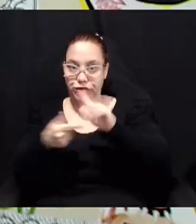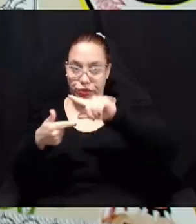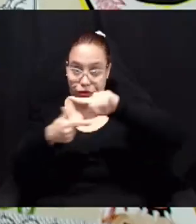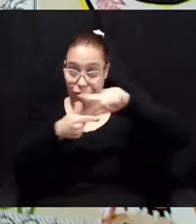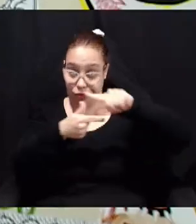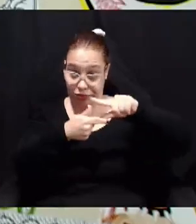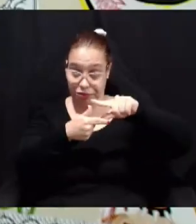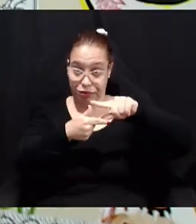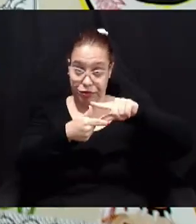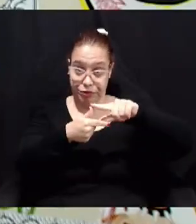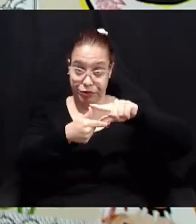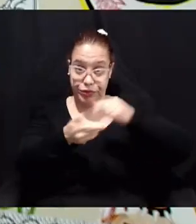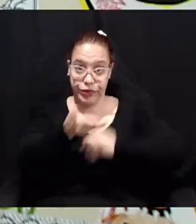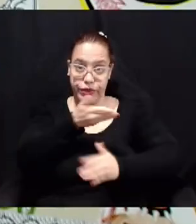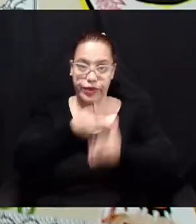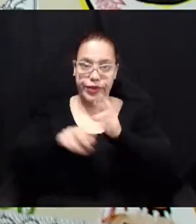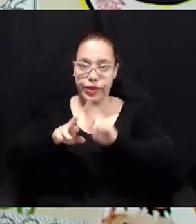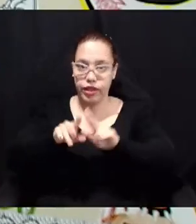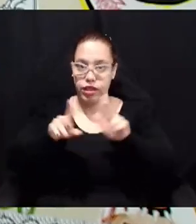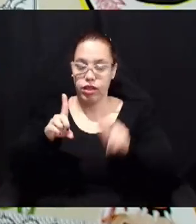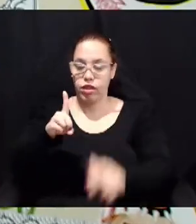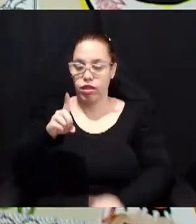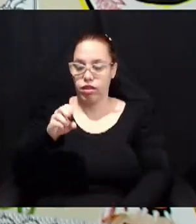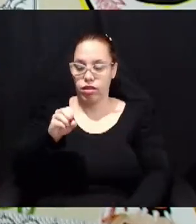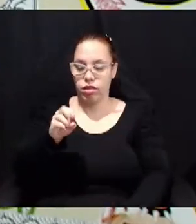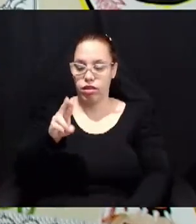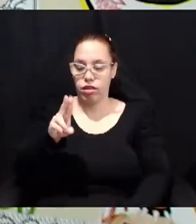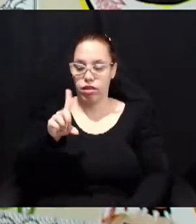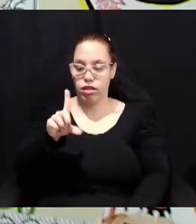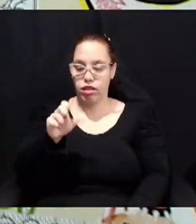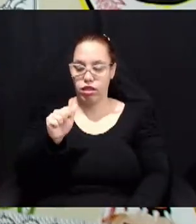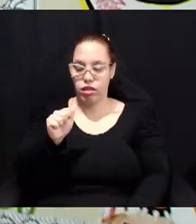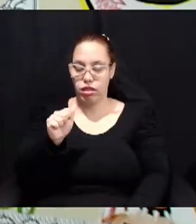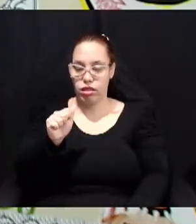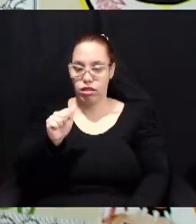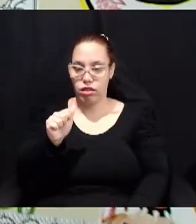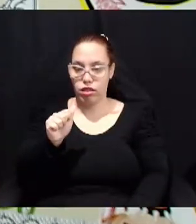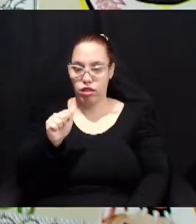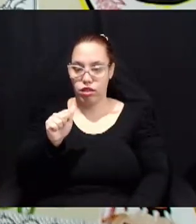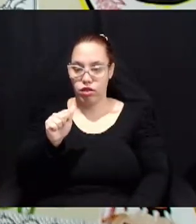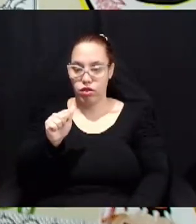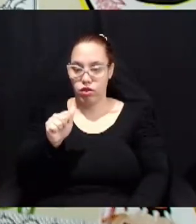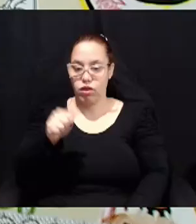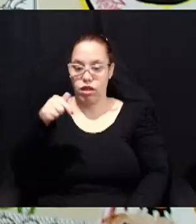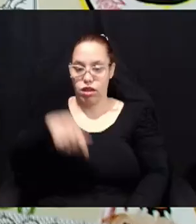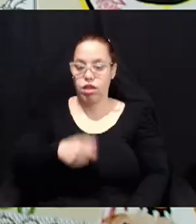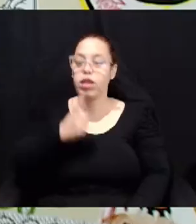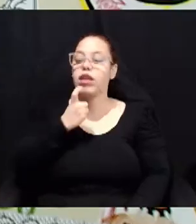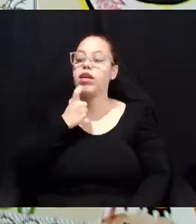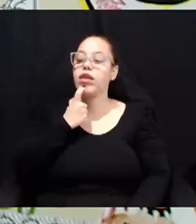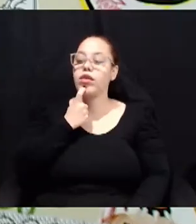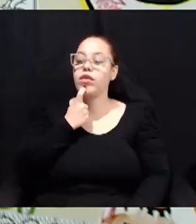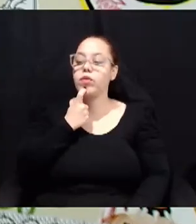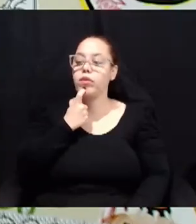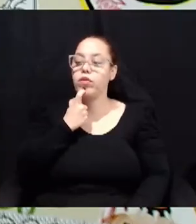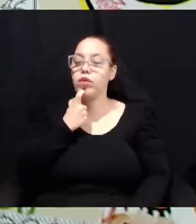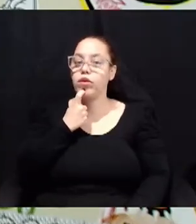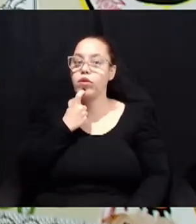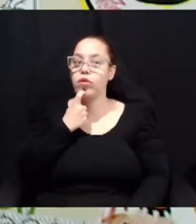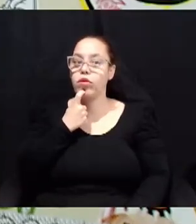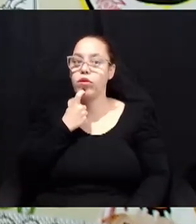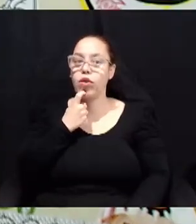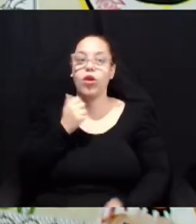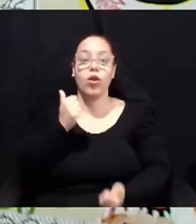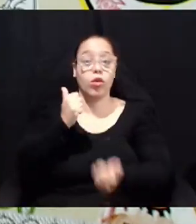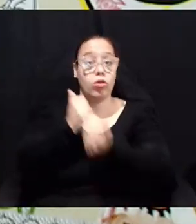com participação de várias doulas que aconteceu na Livraria Pontes, aqui em Campinas. Então, assim, tem muito apoio, mas